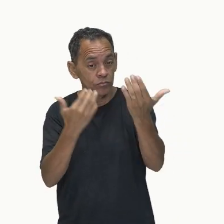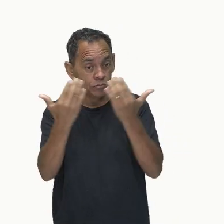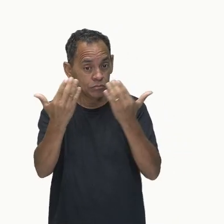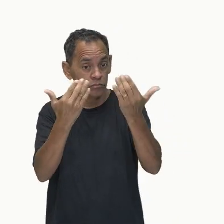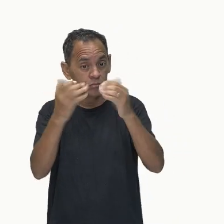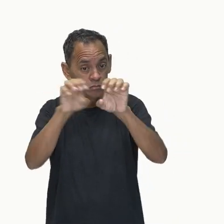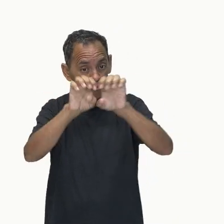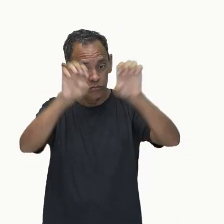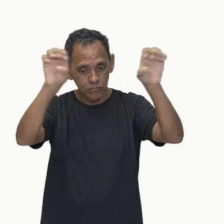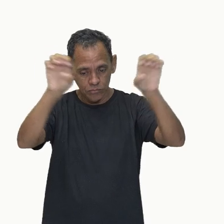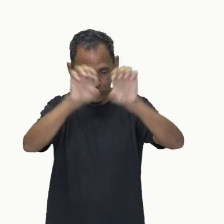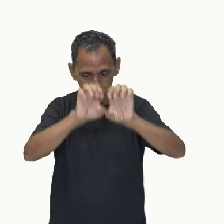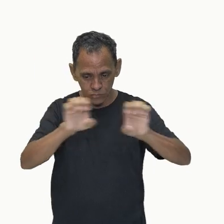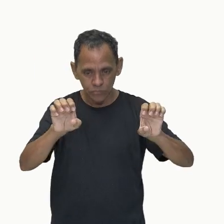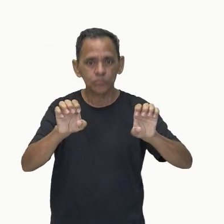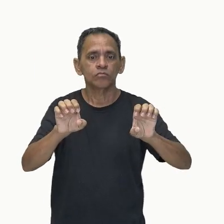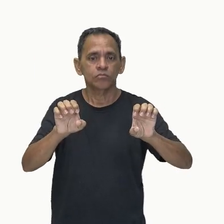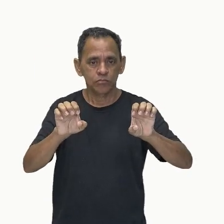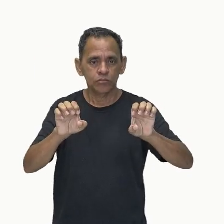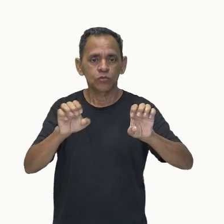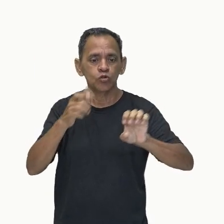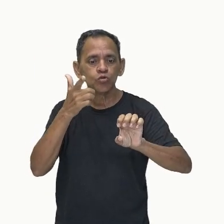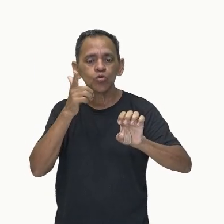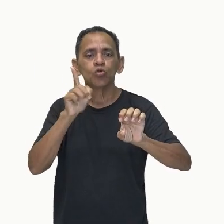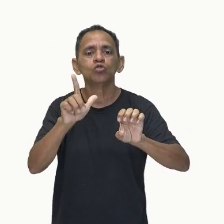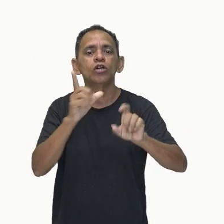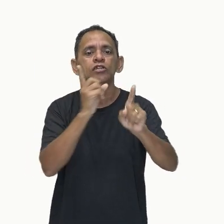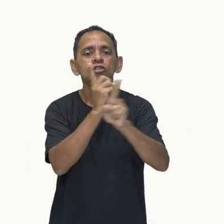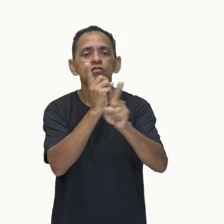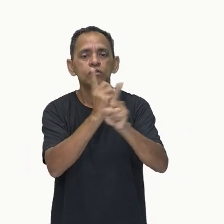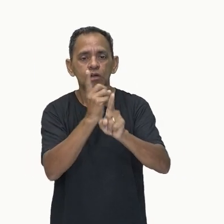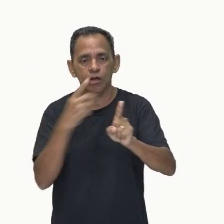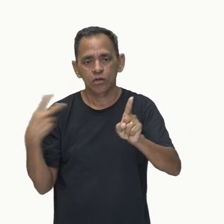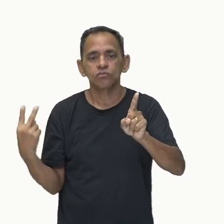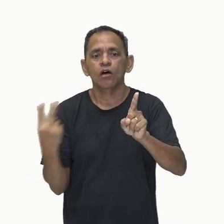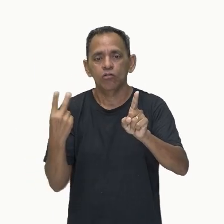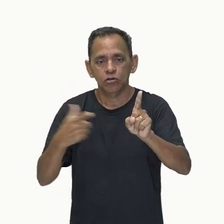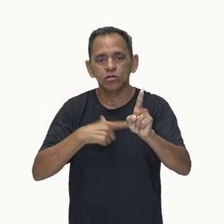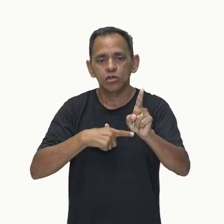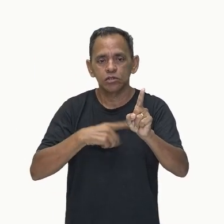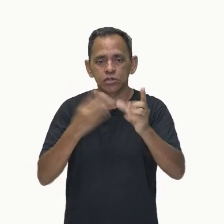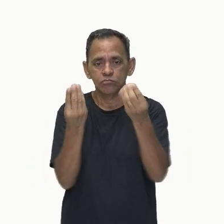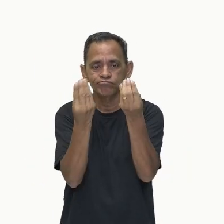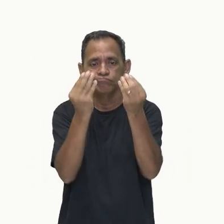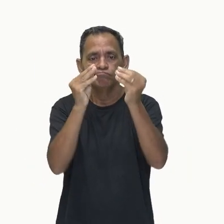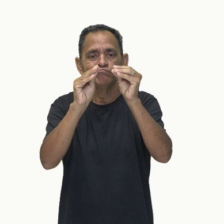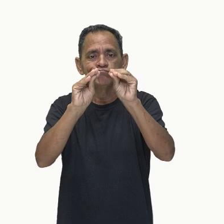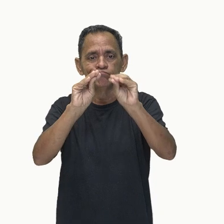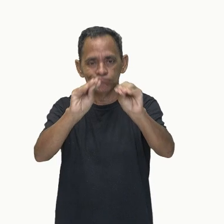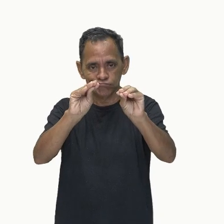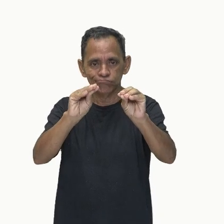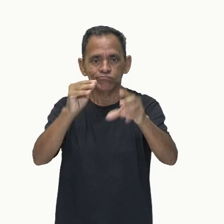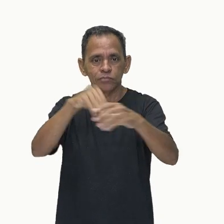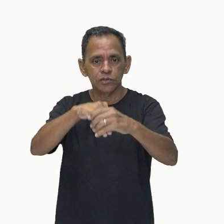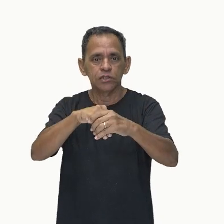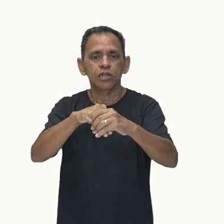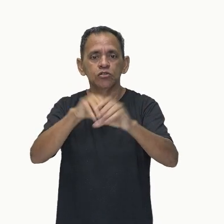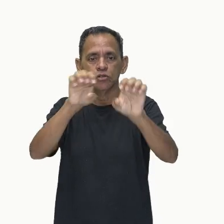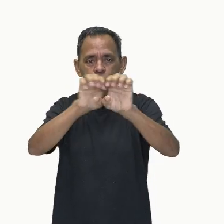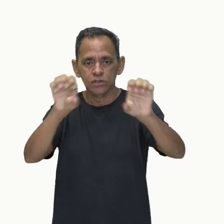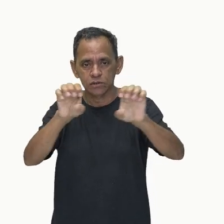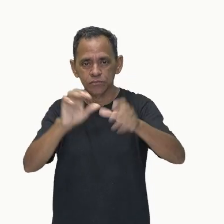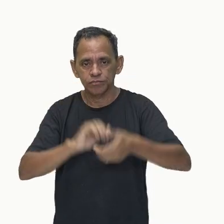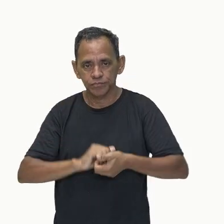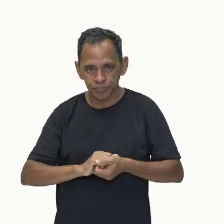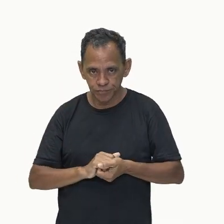dessa forma que você vai identificar os valores nessa equação, tá, pessoal? Então,